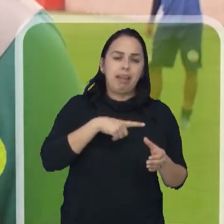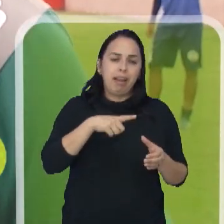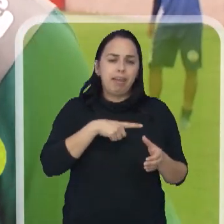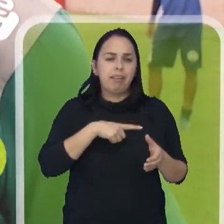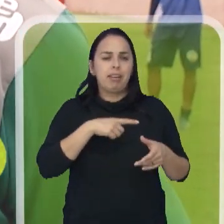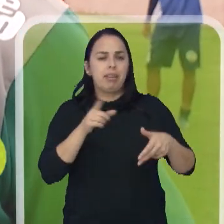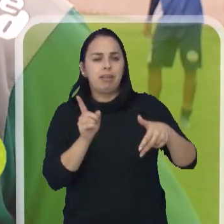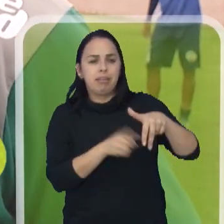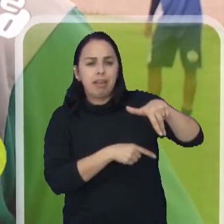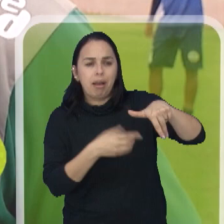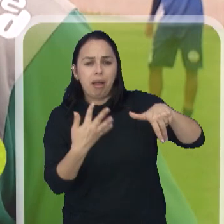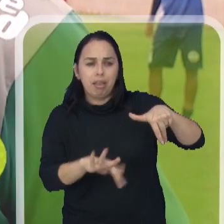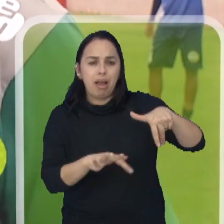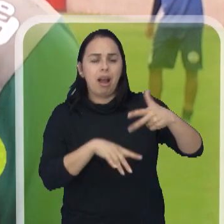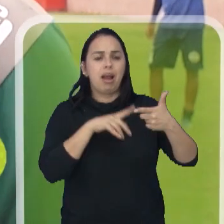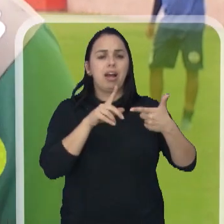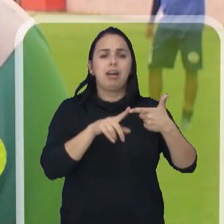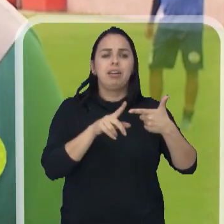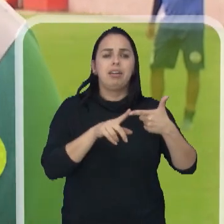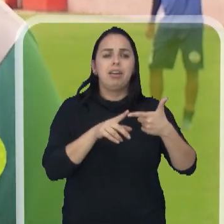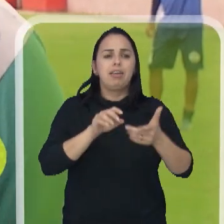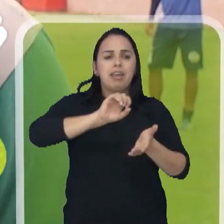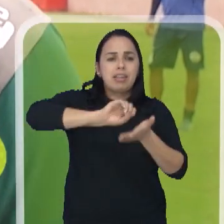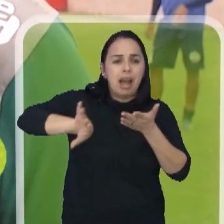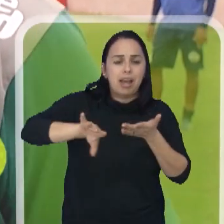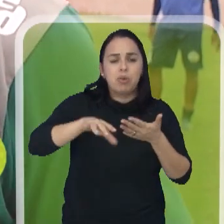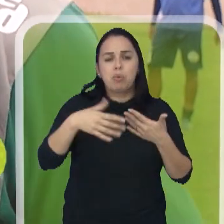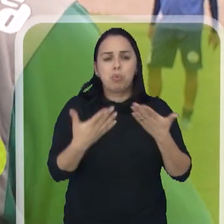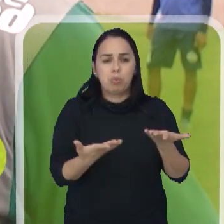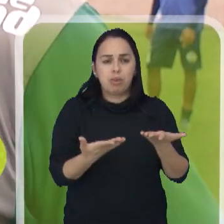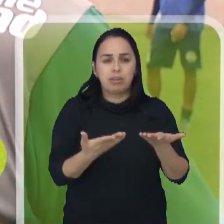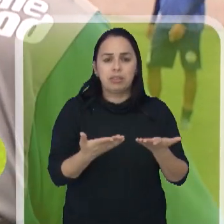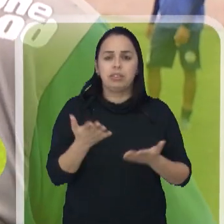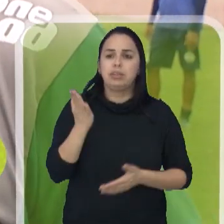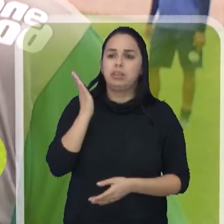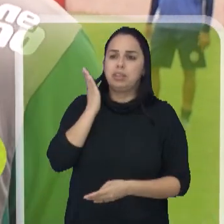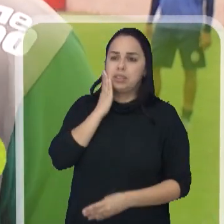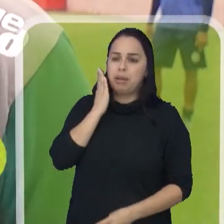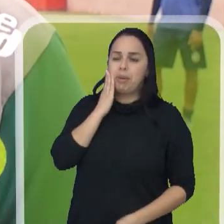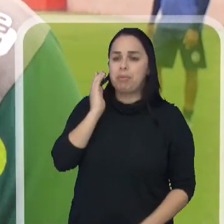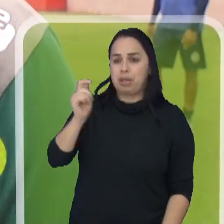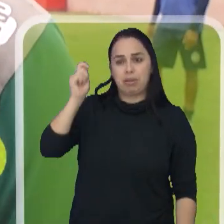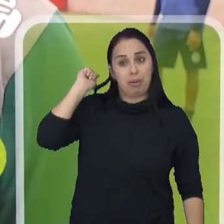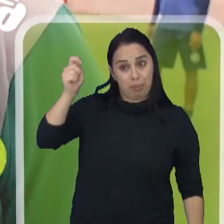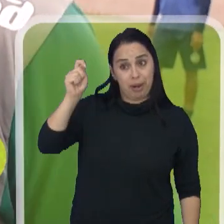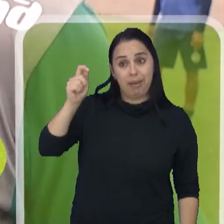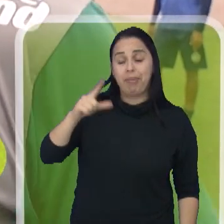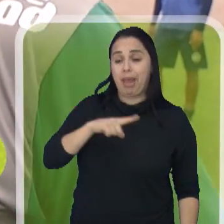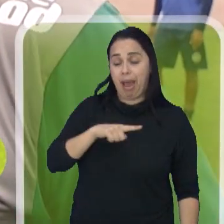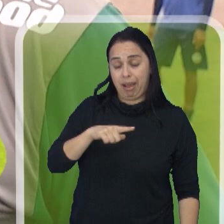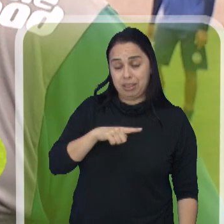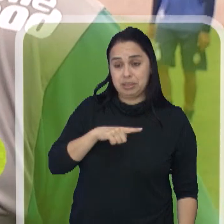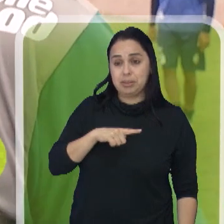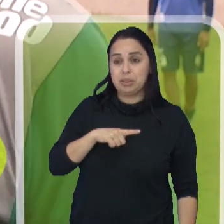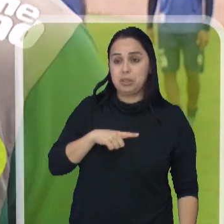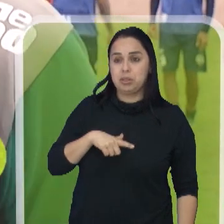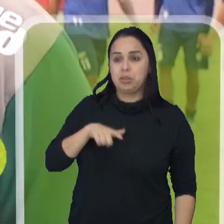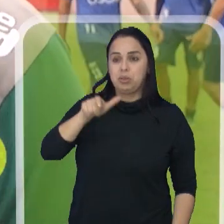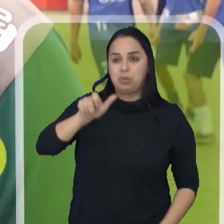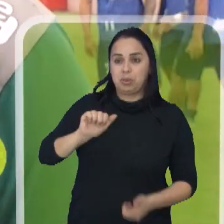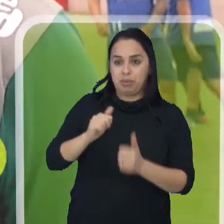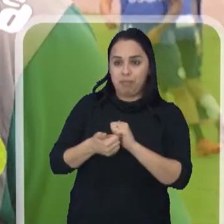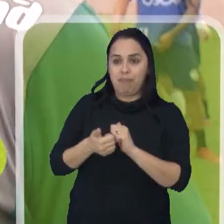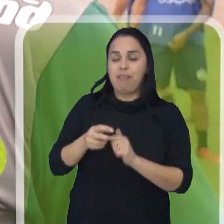enfim, já sabe mais ou menos que desfalque você vai ter para essa partida? A gente sabe dos suspensos pelo cartão, né? O Vicente